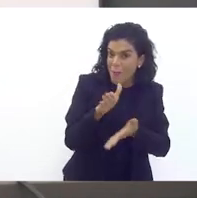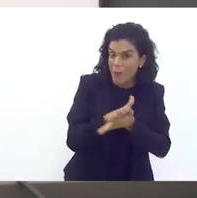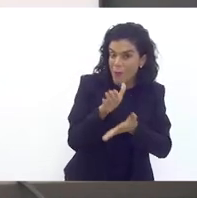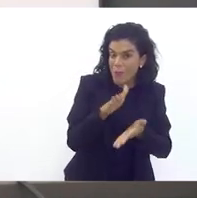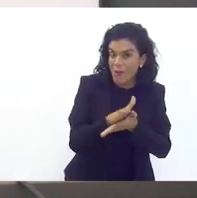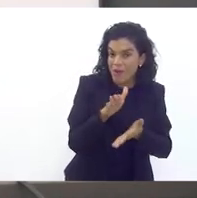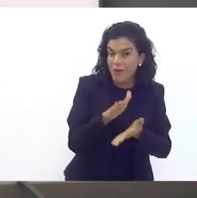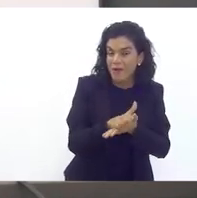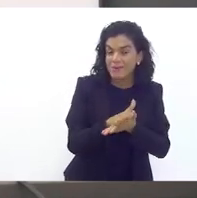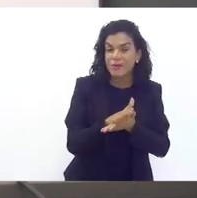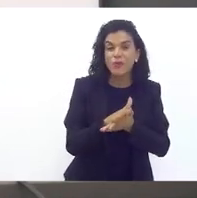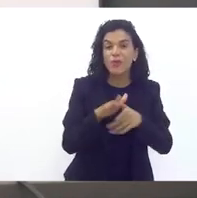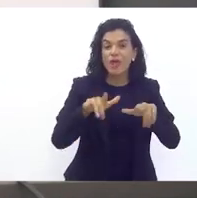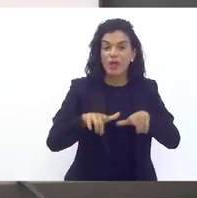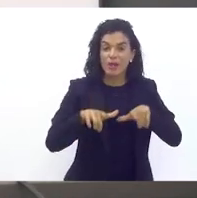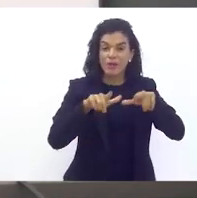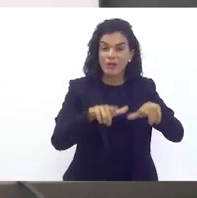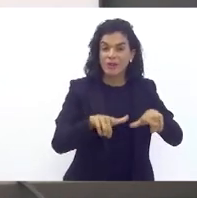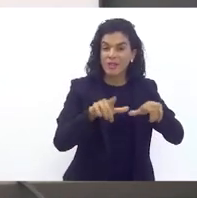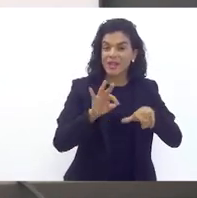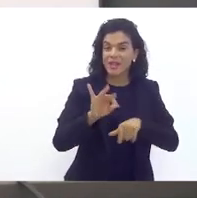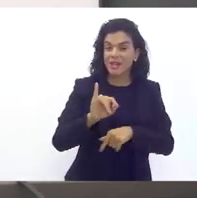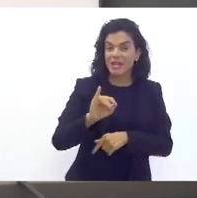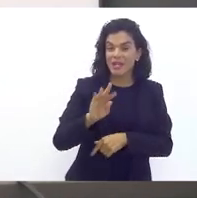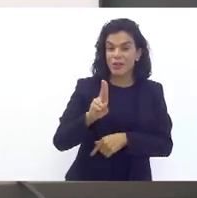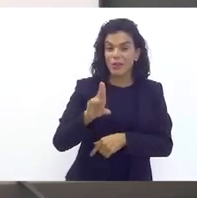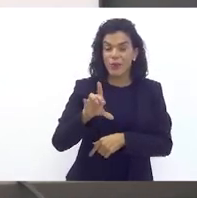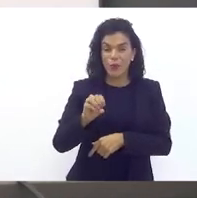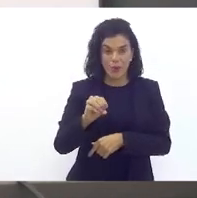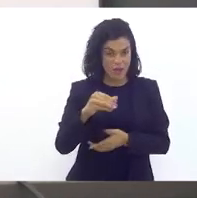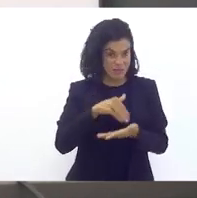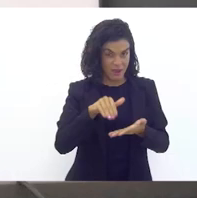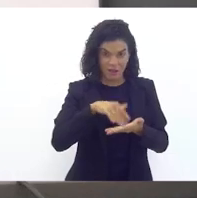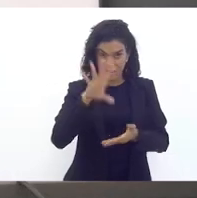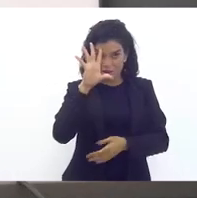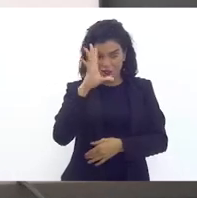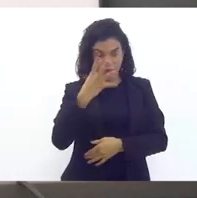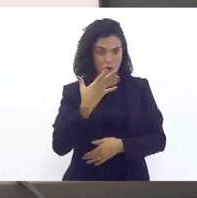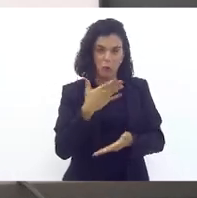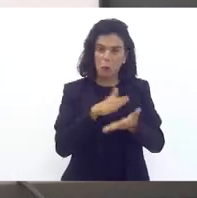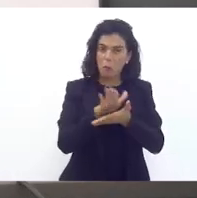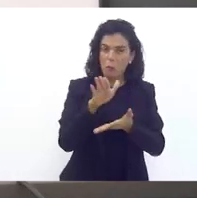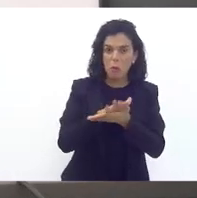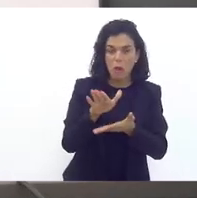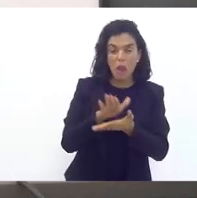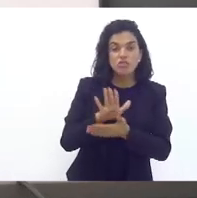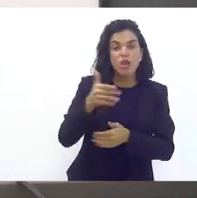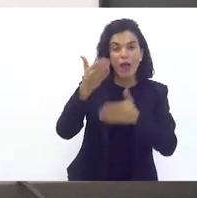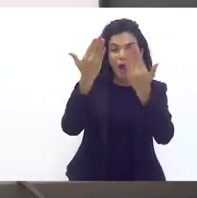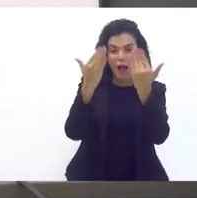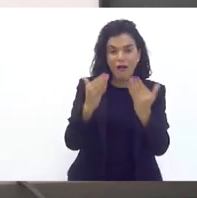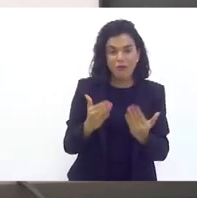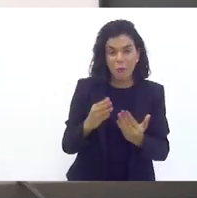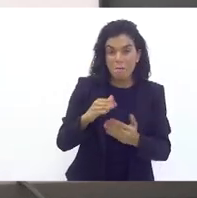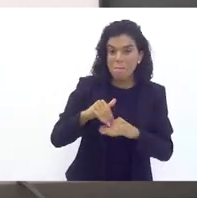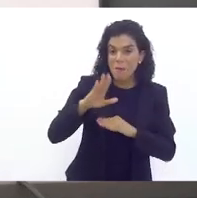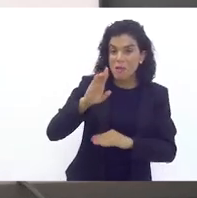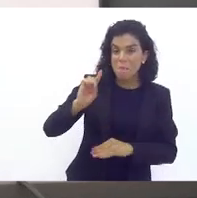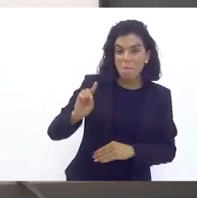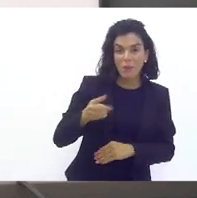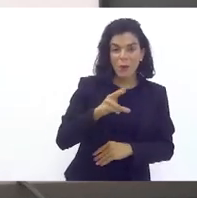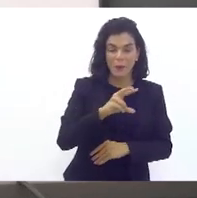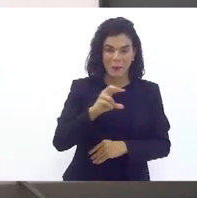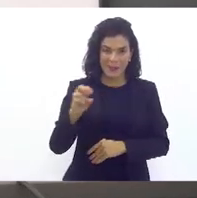dos títulos. A secretaria decidiu não publicar, mas ela já avaliou mais de 1.500 títulos, né?